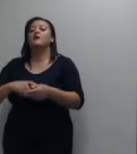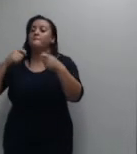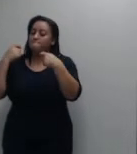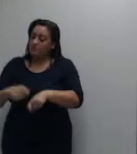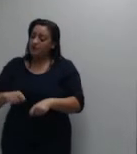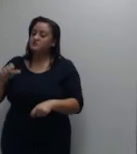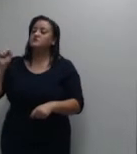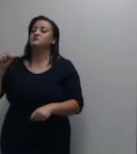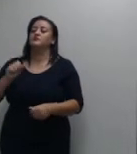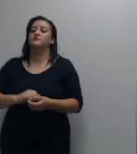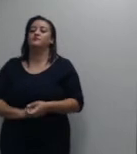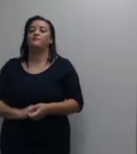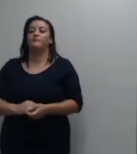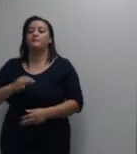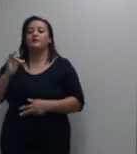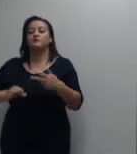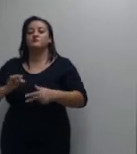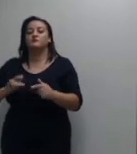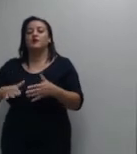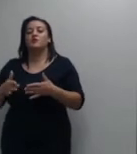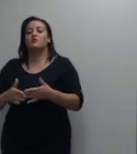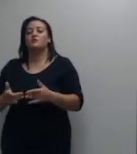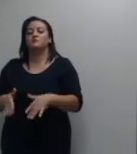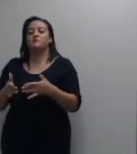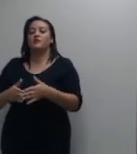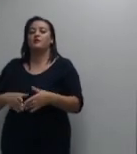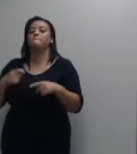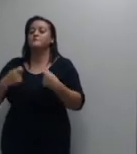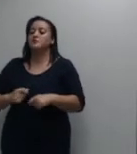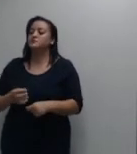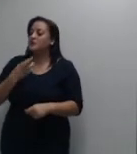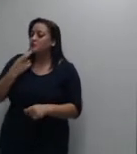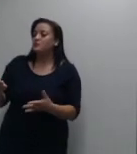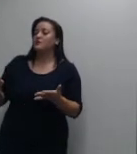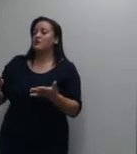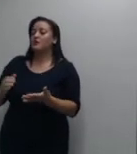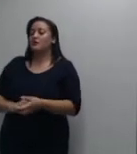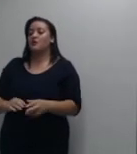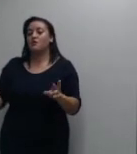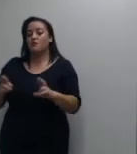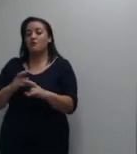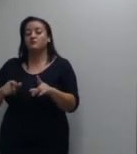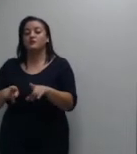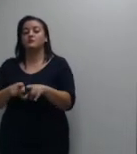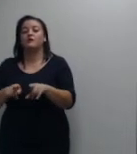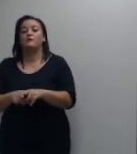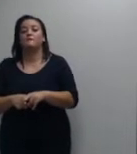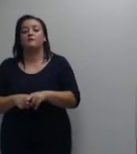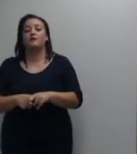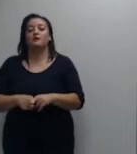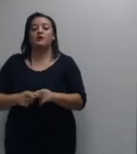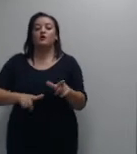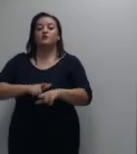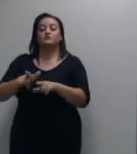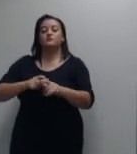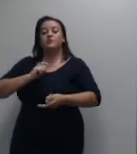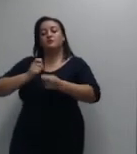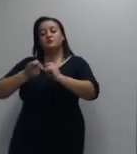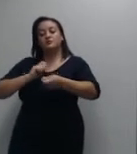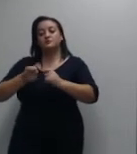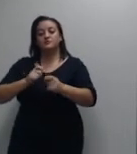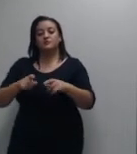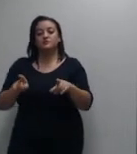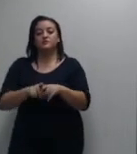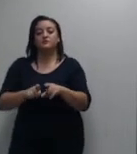o judiciário quando provocado que responder com relação aos procedimentos administrativos